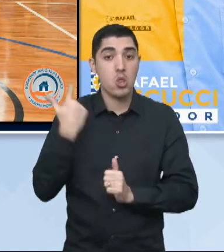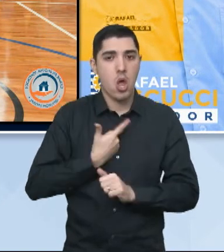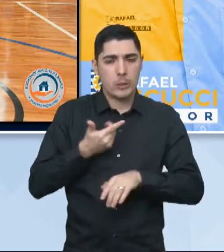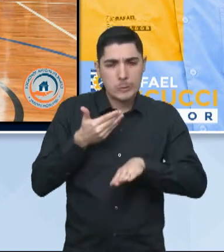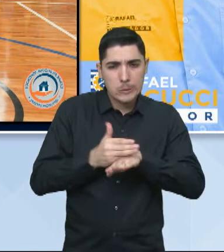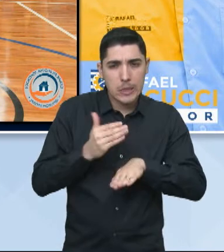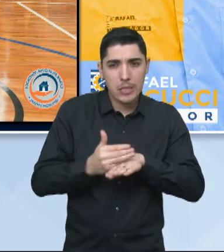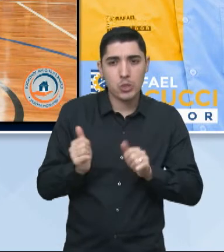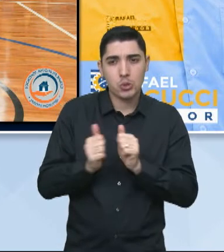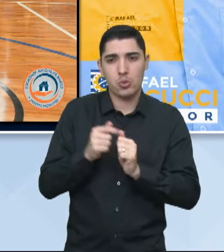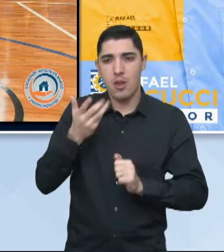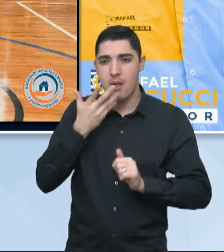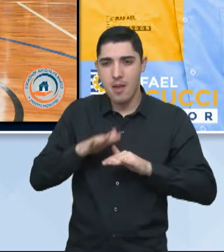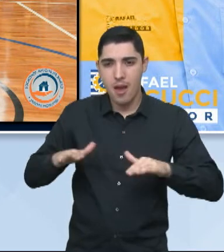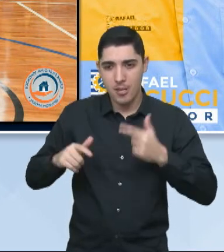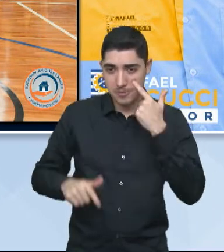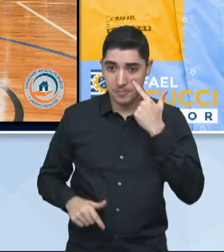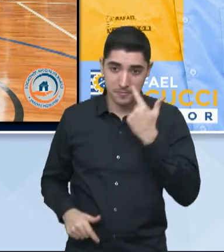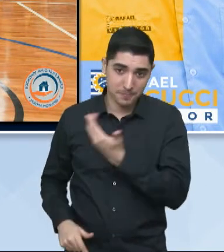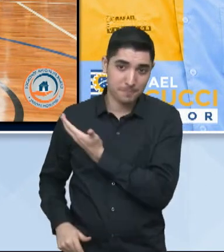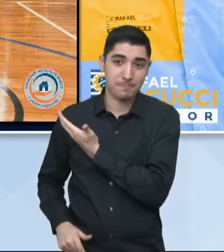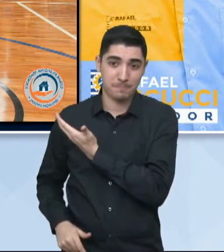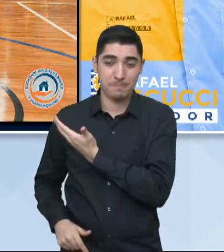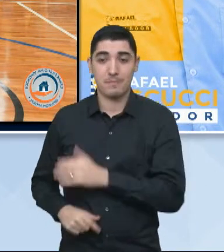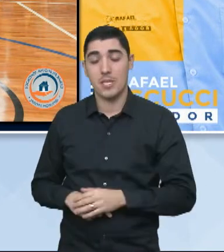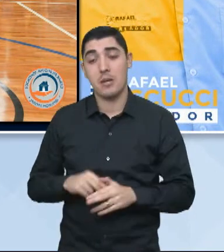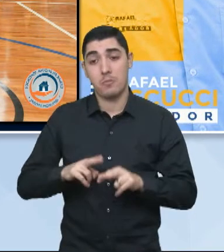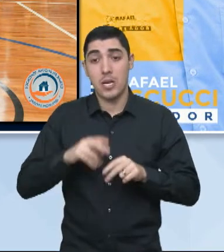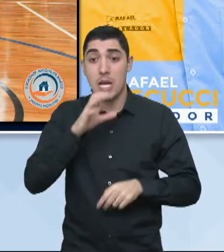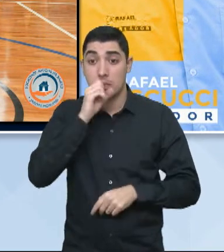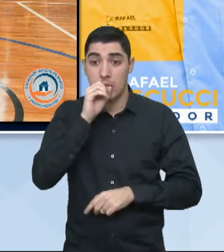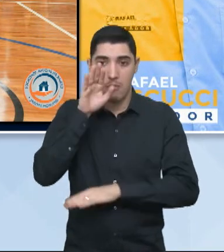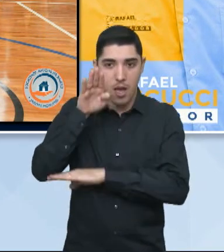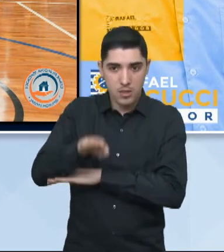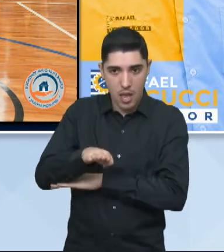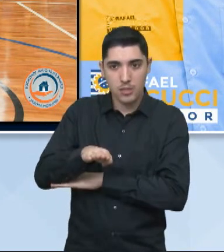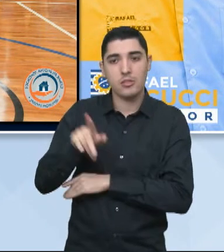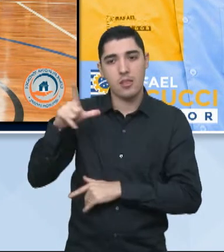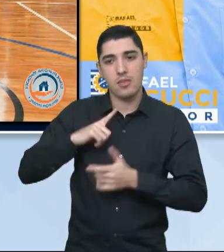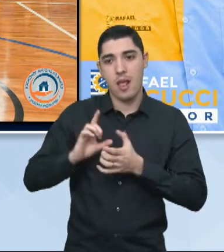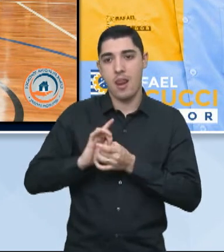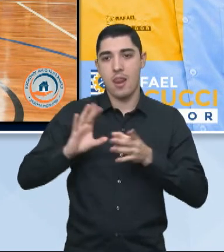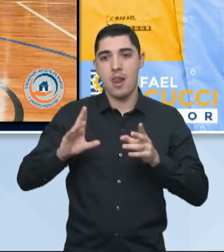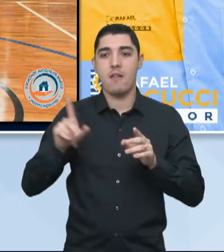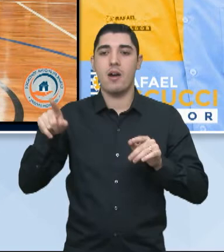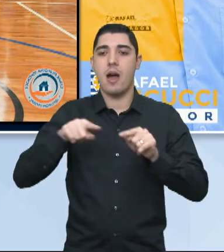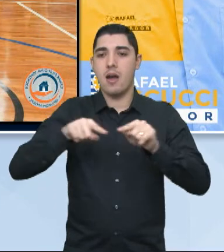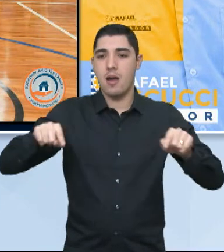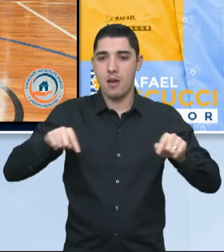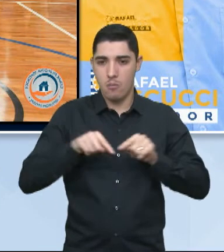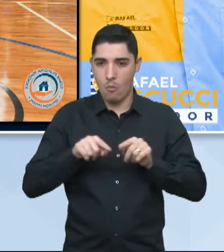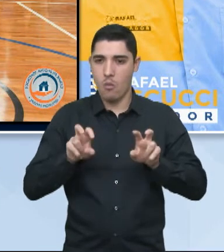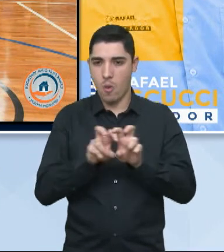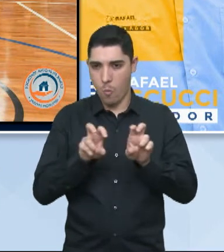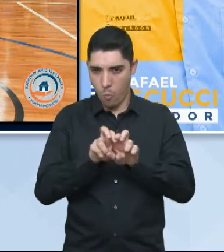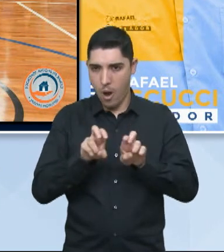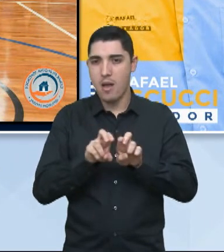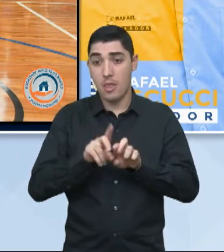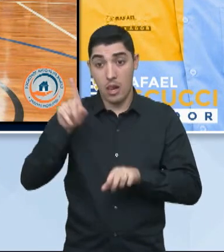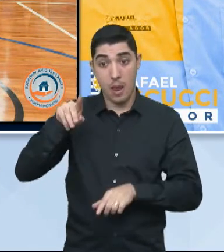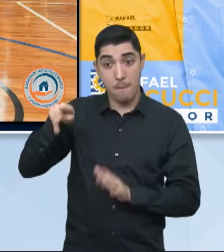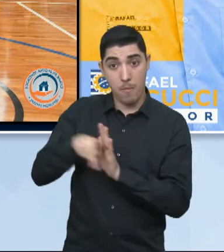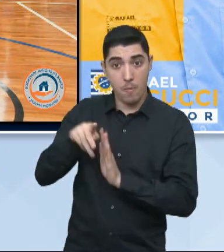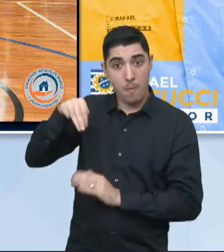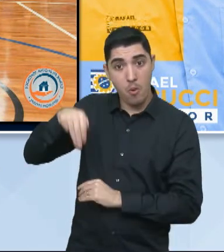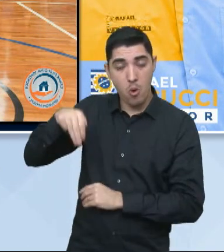criançada no sábado à tarde, que é o horário que a escola pode disponibilizar a quadra esportiva lá para SAB do Jardim Morumbi, e eles estão